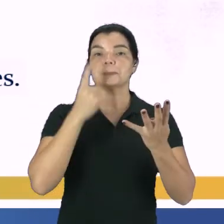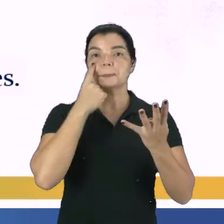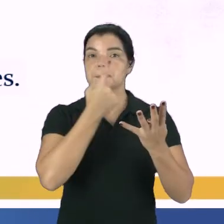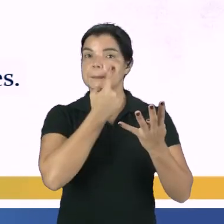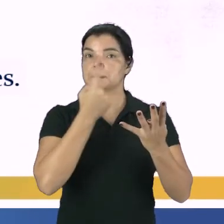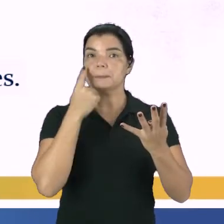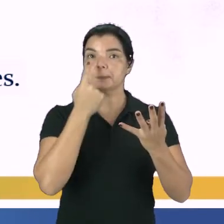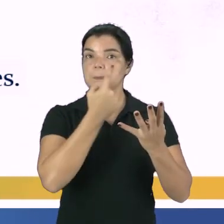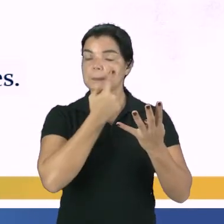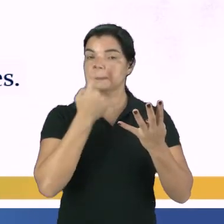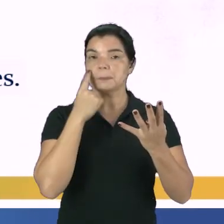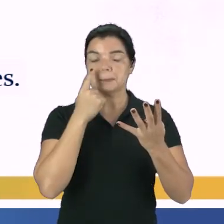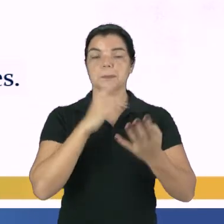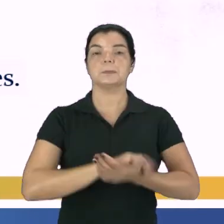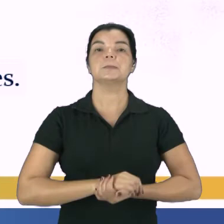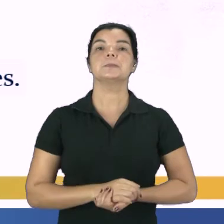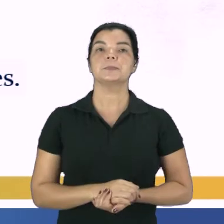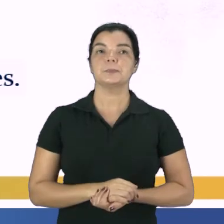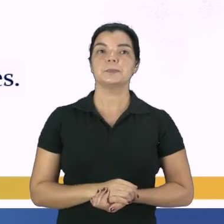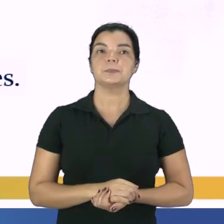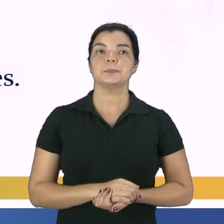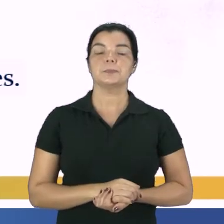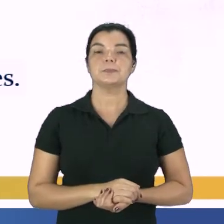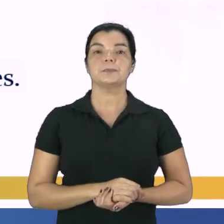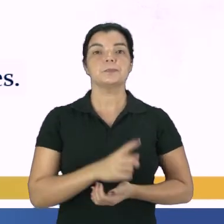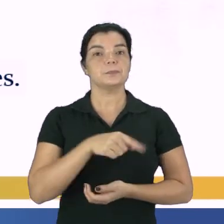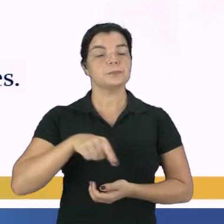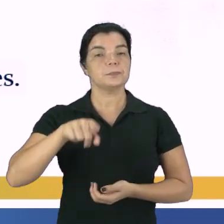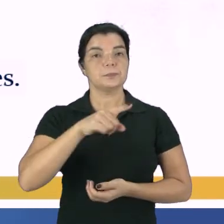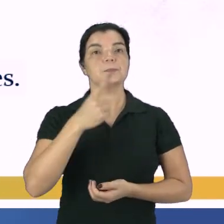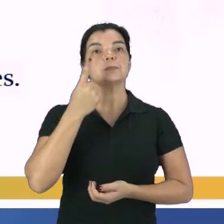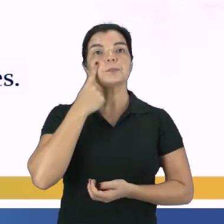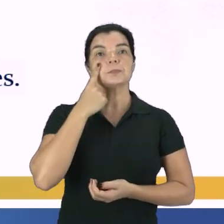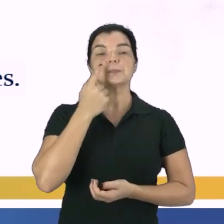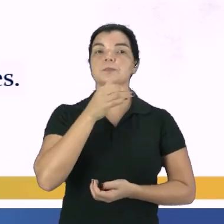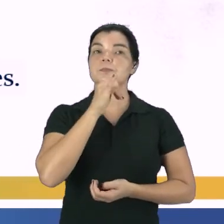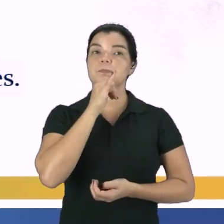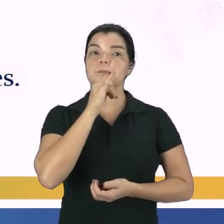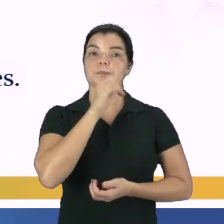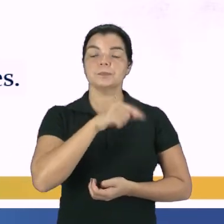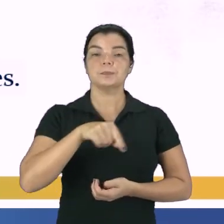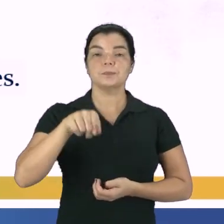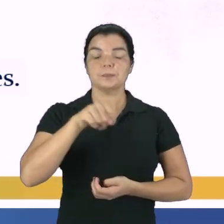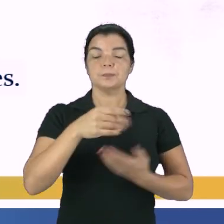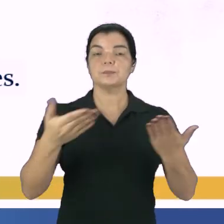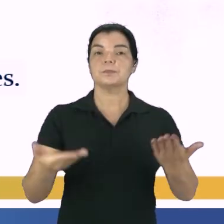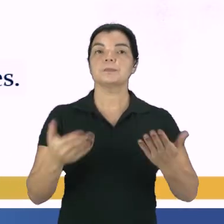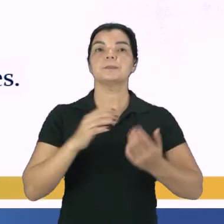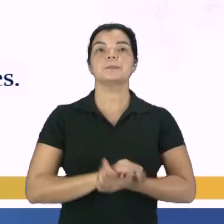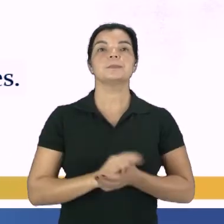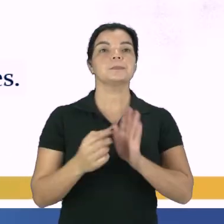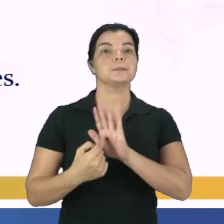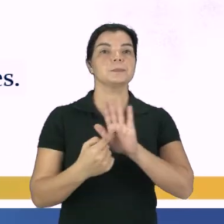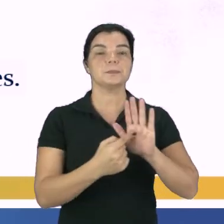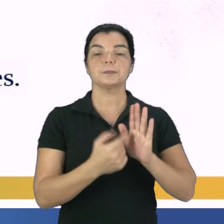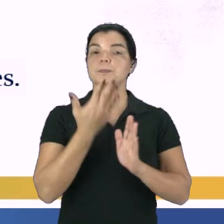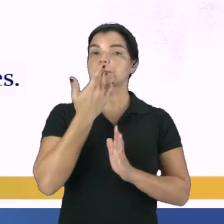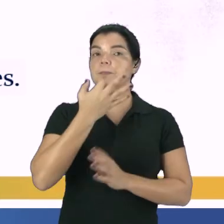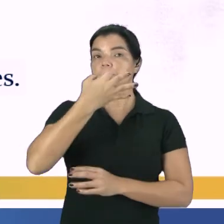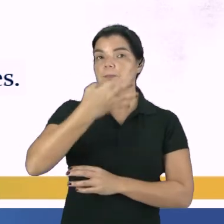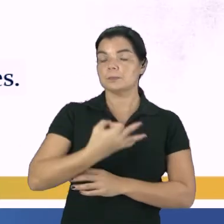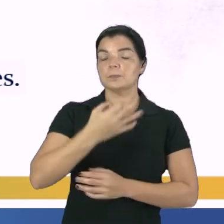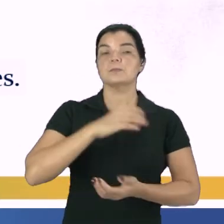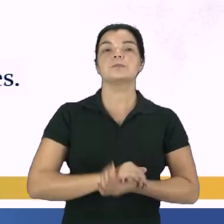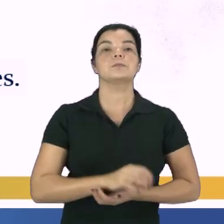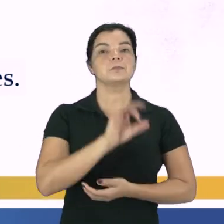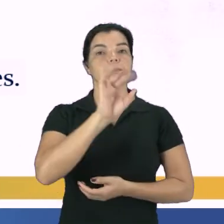fala sobre os olhos, que são os eyes. E aí, se vocês observarem esse exemplo que eu trouxe para vocês, ele está mostrando a cor certinha de